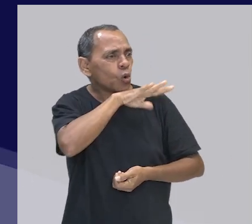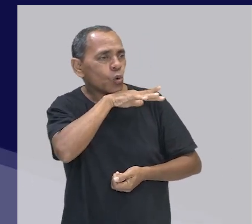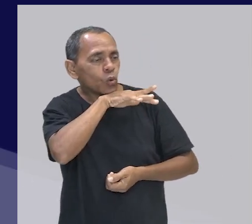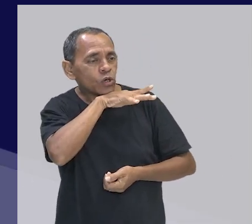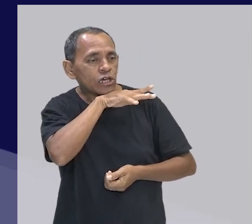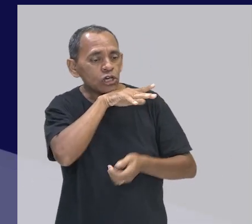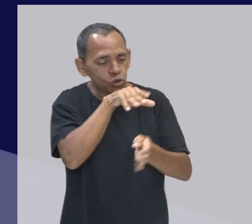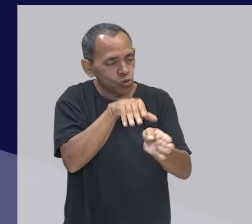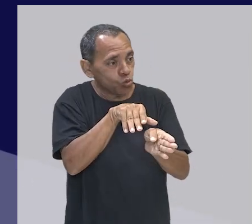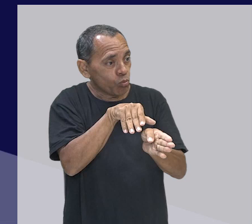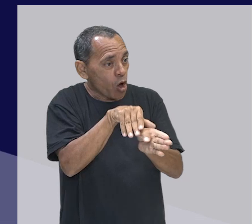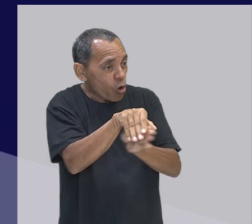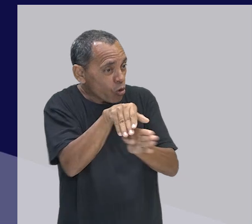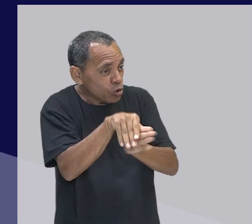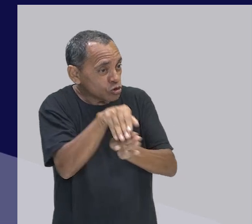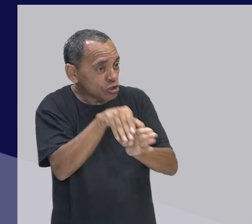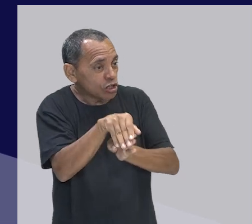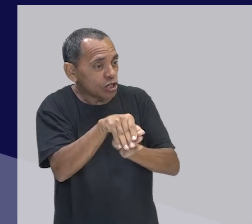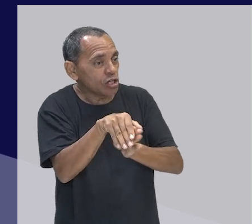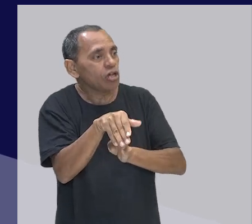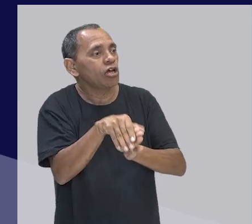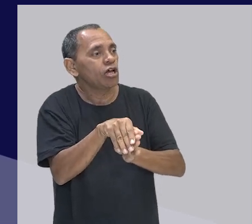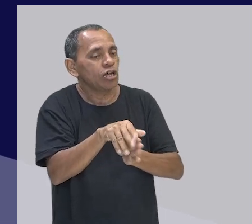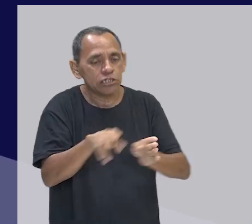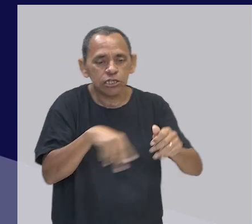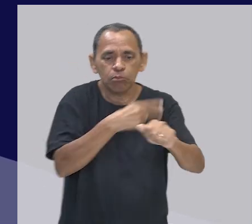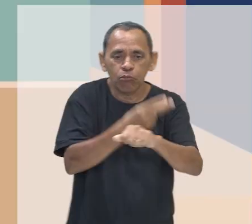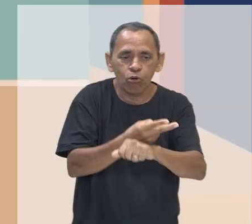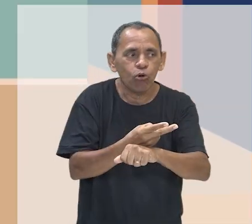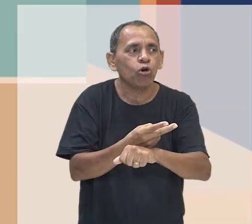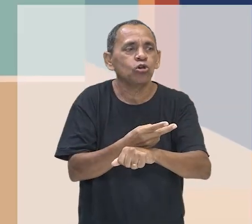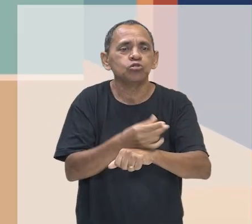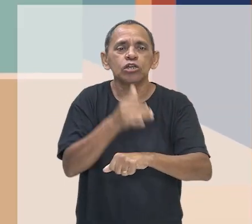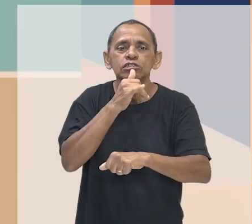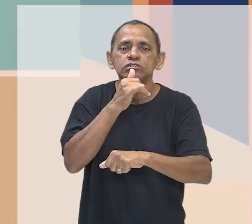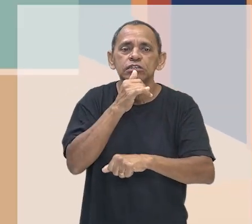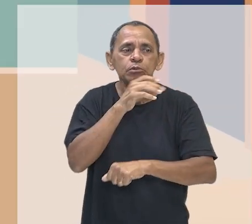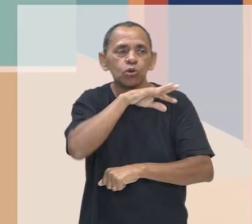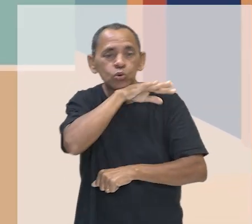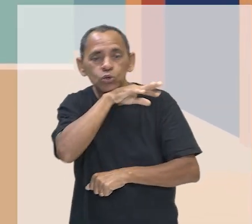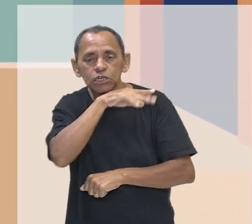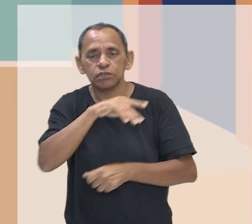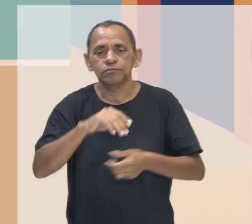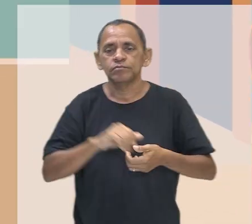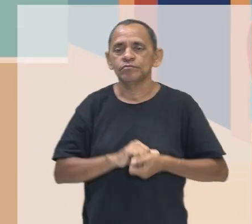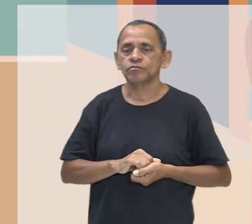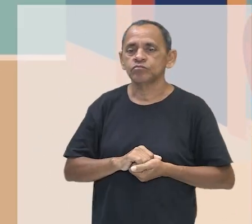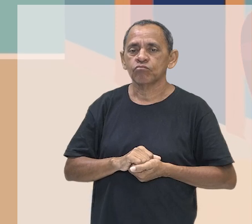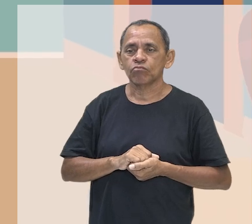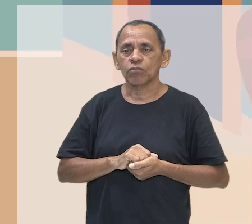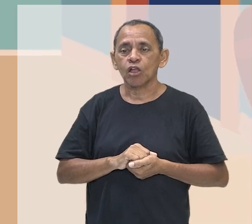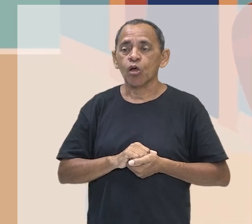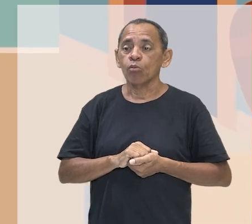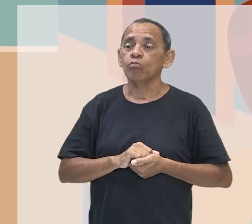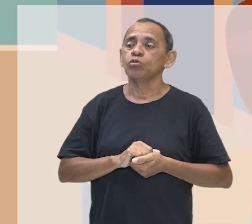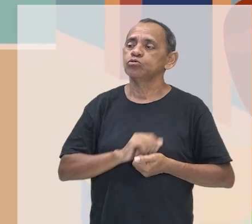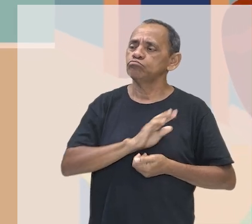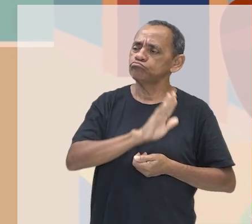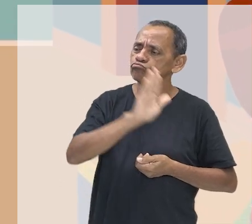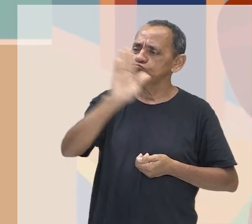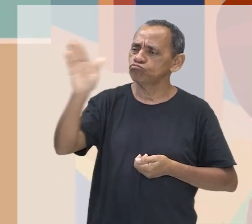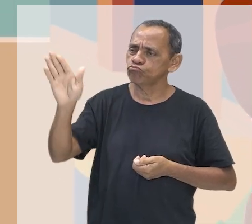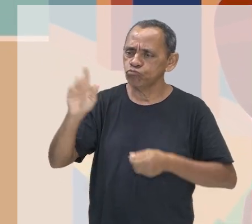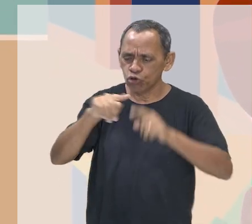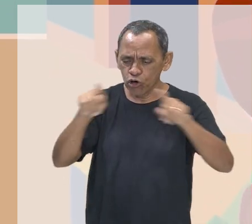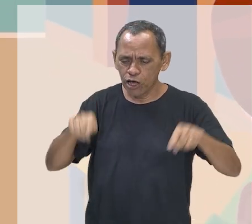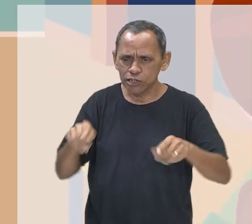seguido de um mau exemplo. O professor retornou à sala de aula, pronto para compartilhar